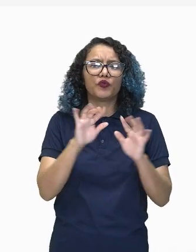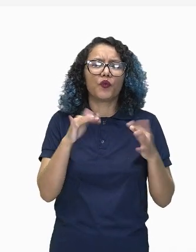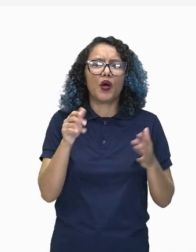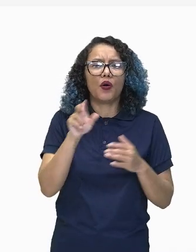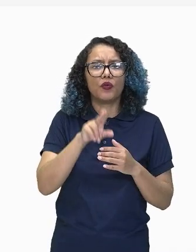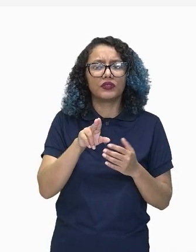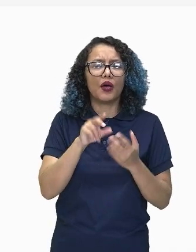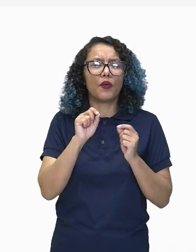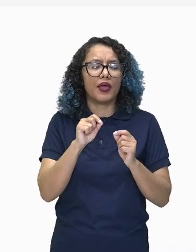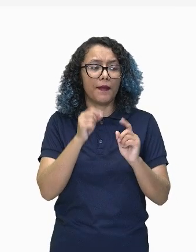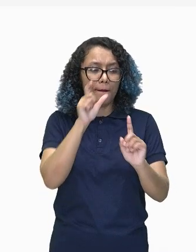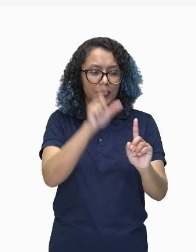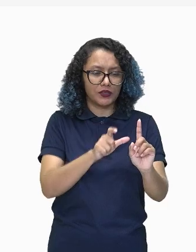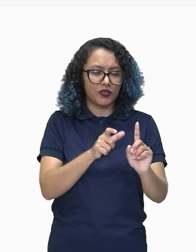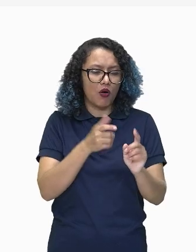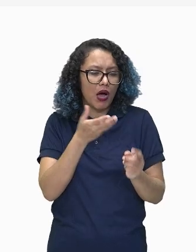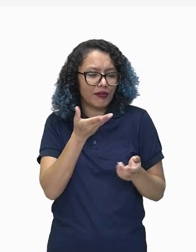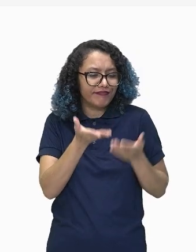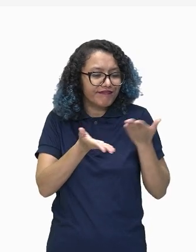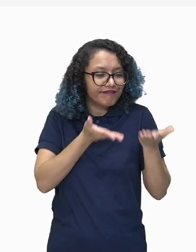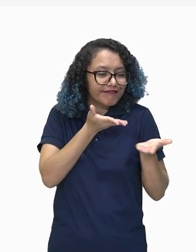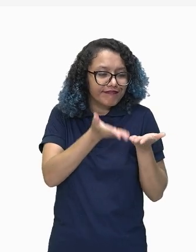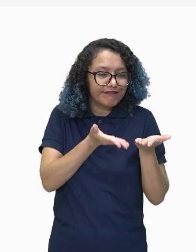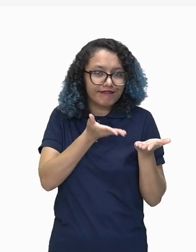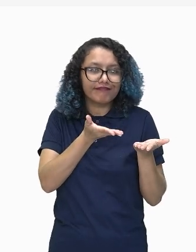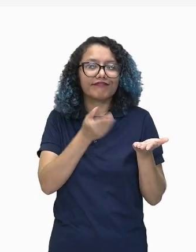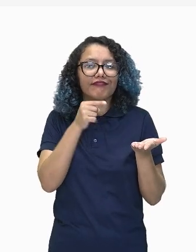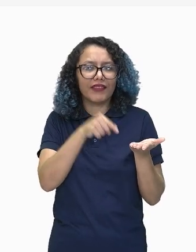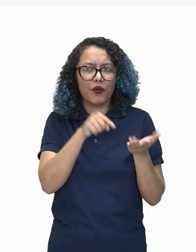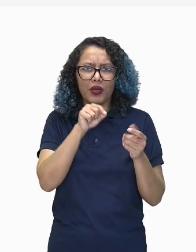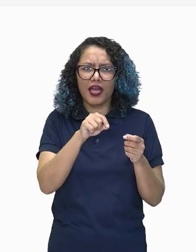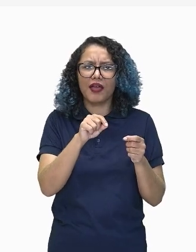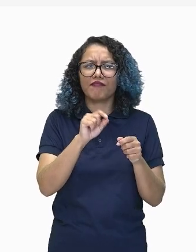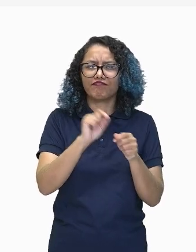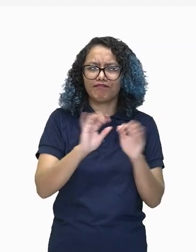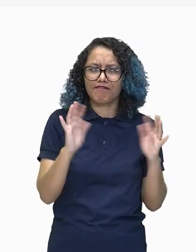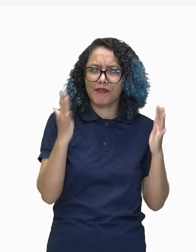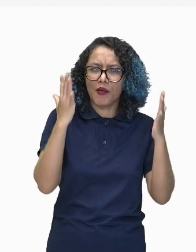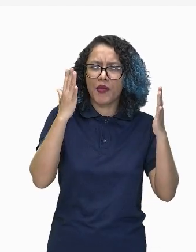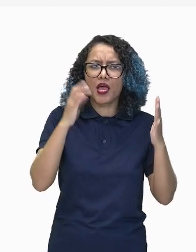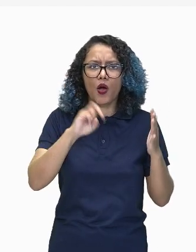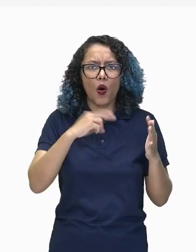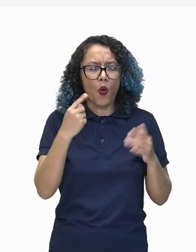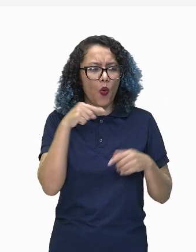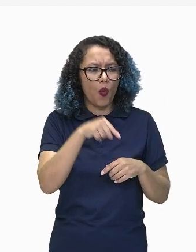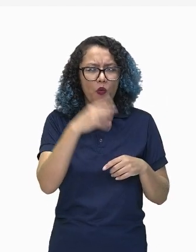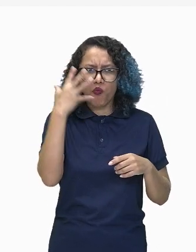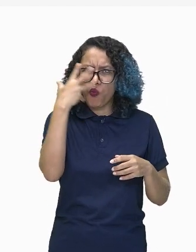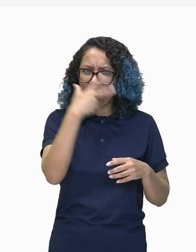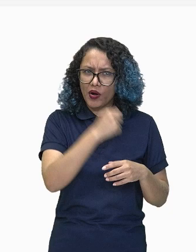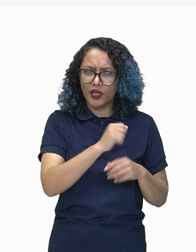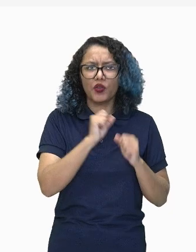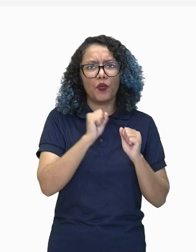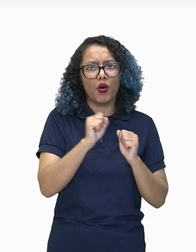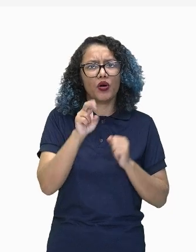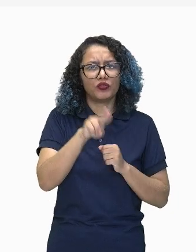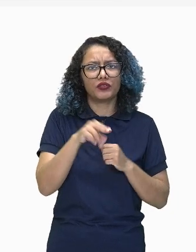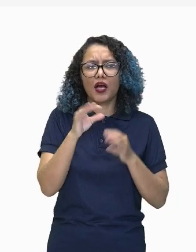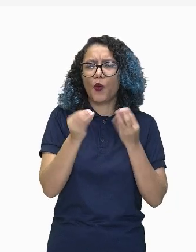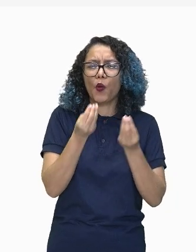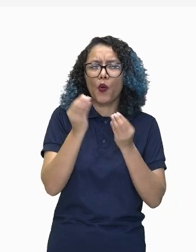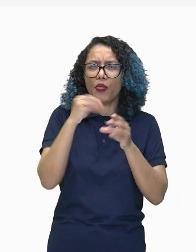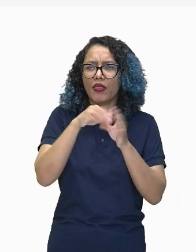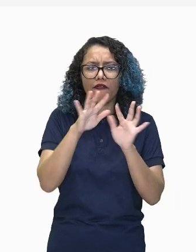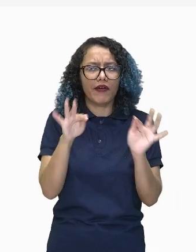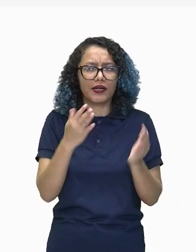que fez algo muito bem ou que está com uma aparência incrível. Então, o slay você pode utilizar dessa forma. Vamos ver como fica no